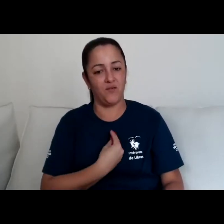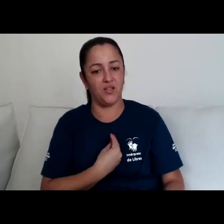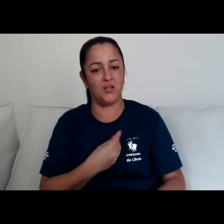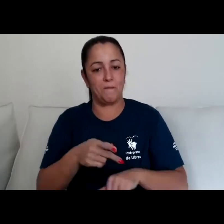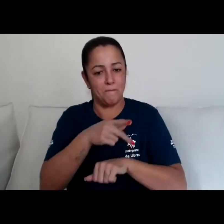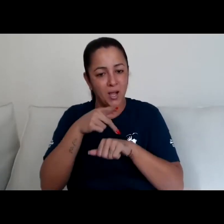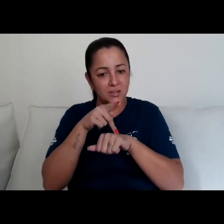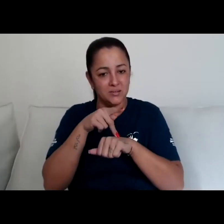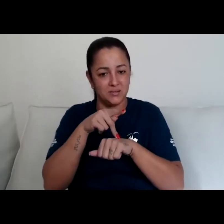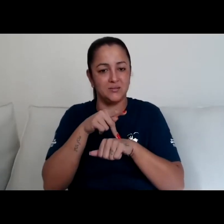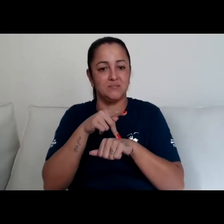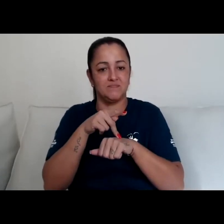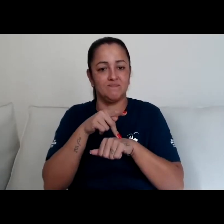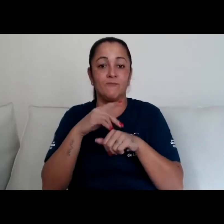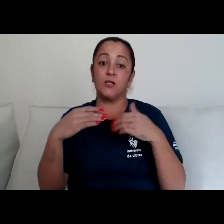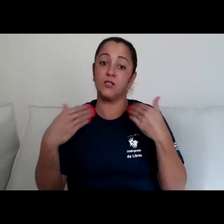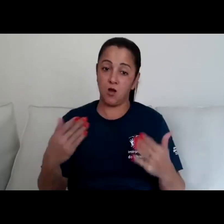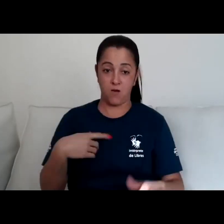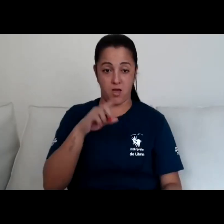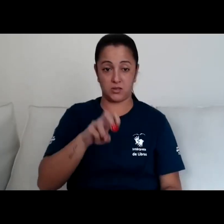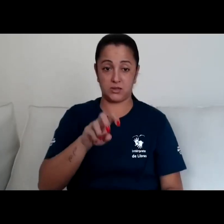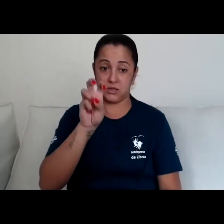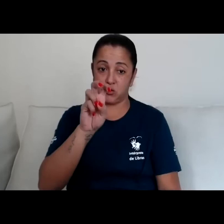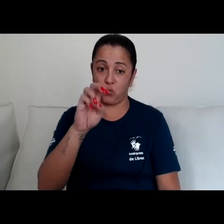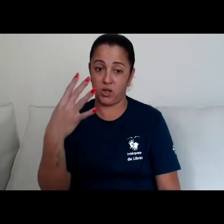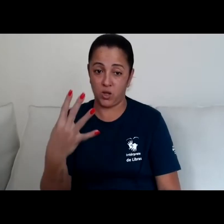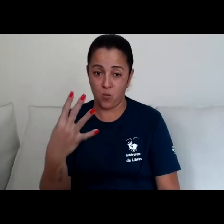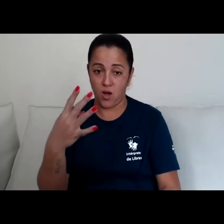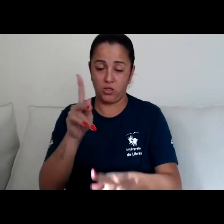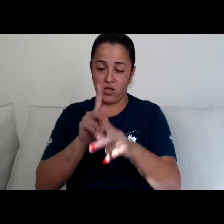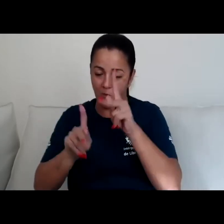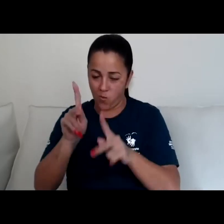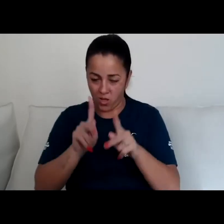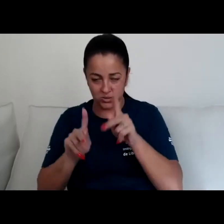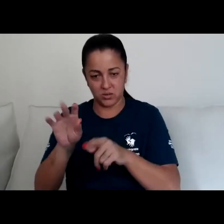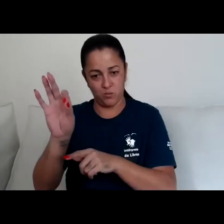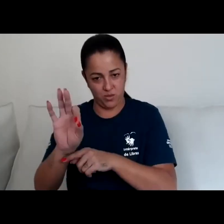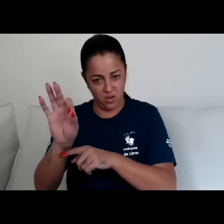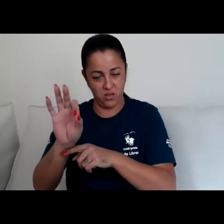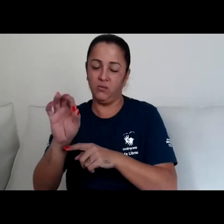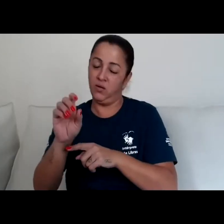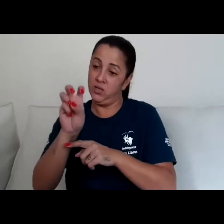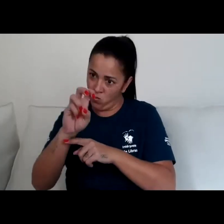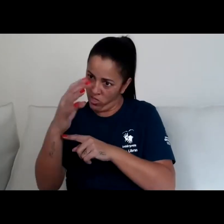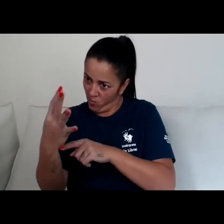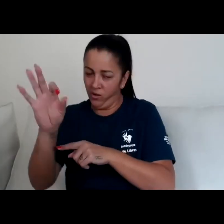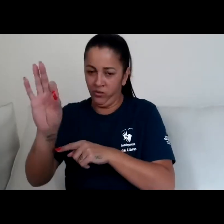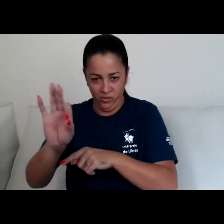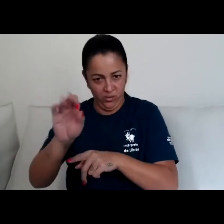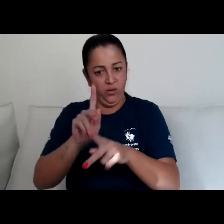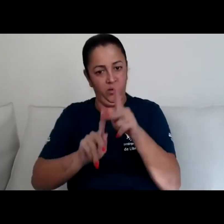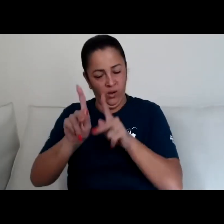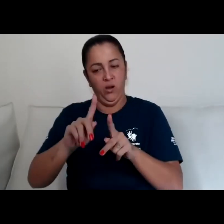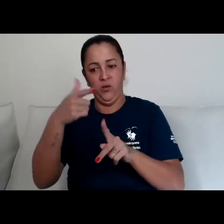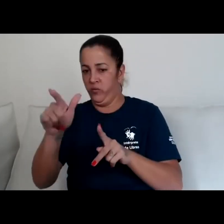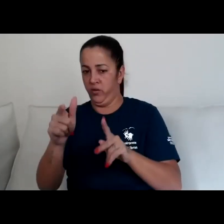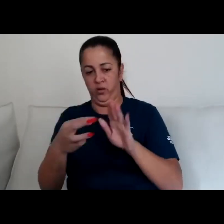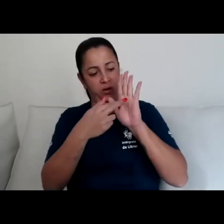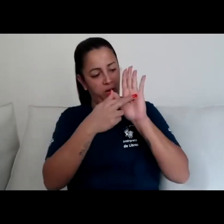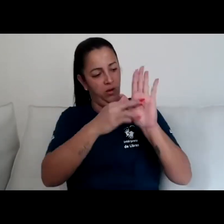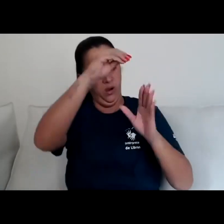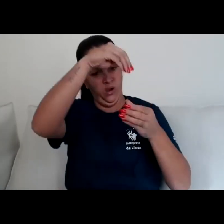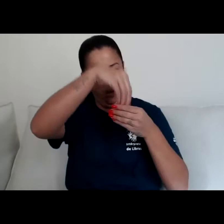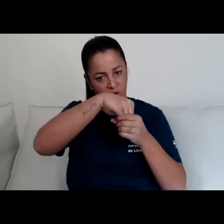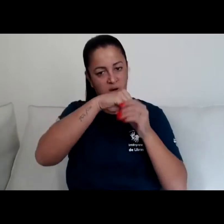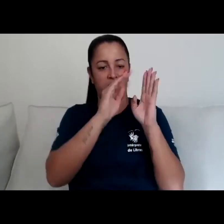país. Então, são 54% da população que não está representada dentro das bibliotecas, das